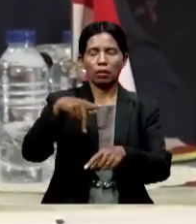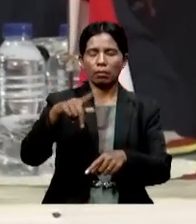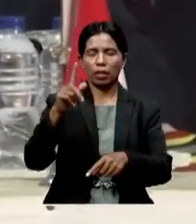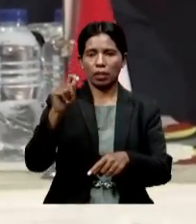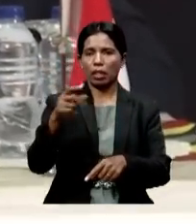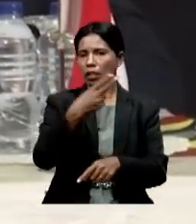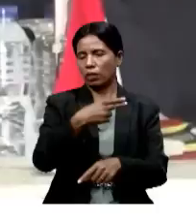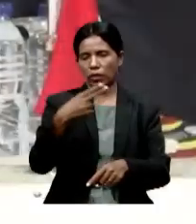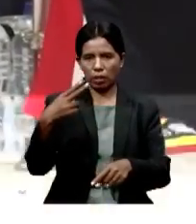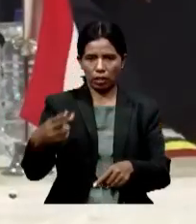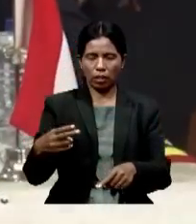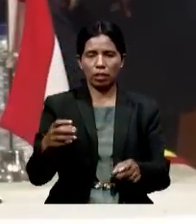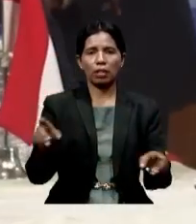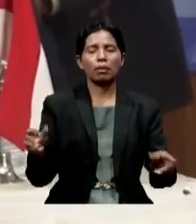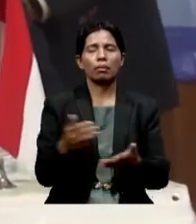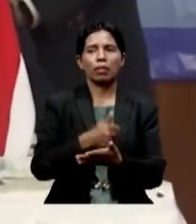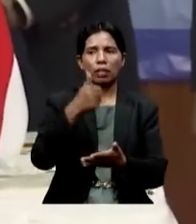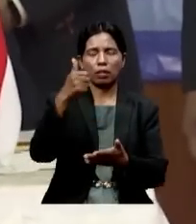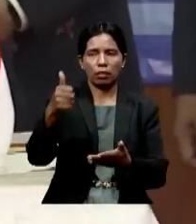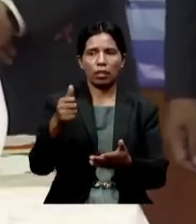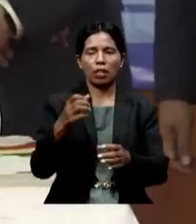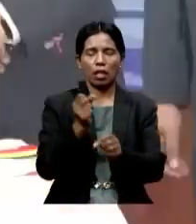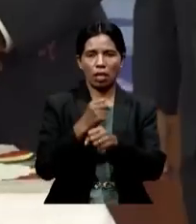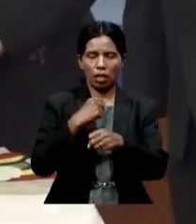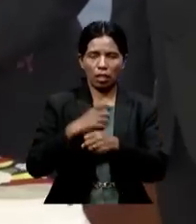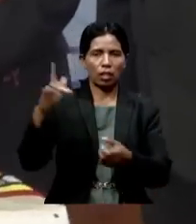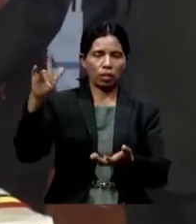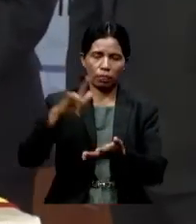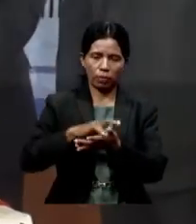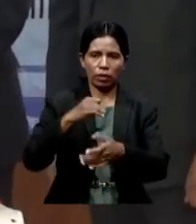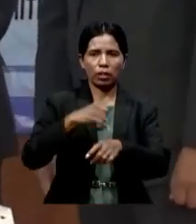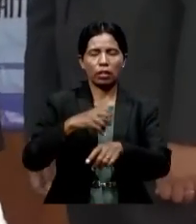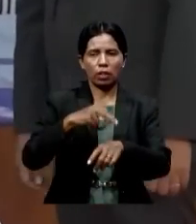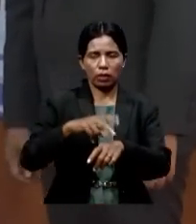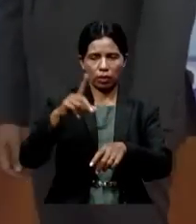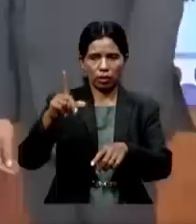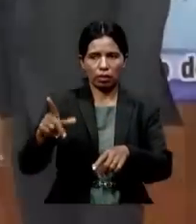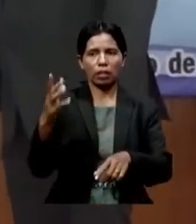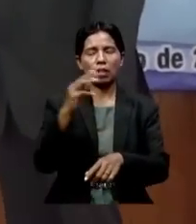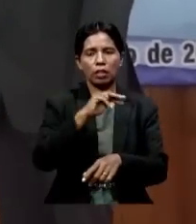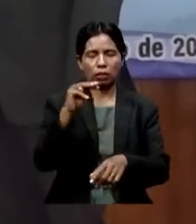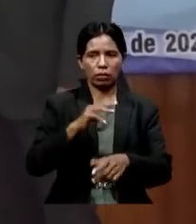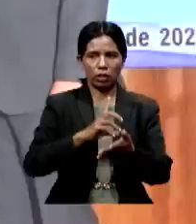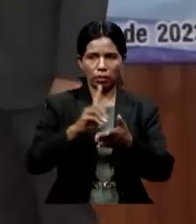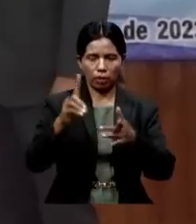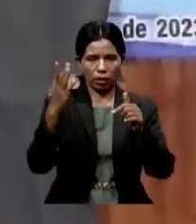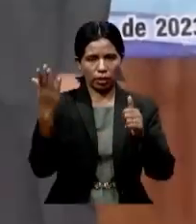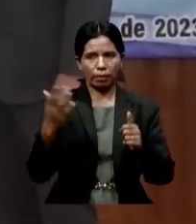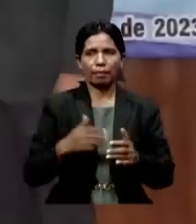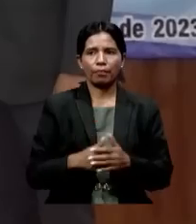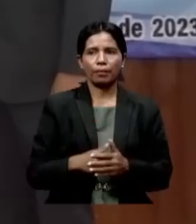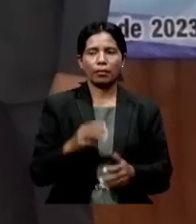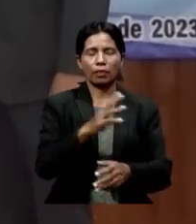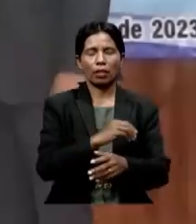Karya Indonesia. Nebe sai vencedor ba konstrusaun aeroportu internasional Nicolau Lobato iha segunda semana ne. Pista ba